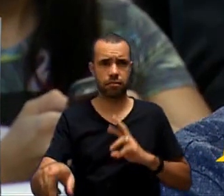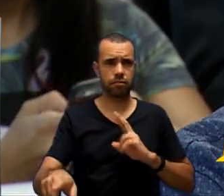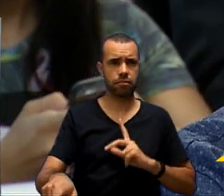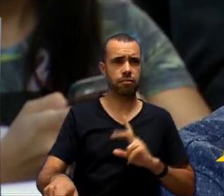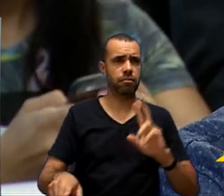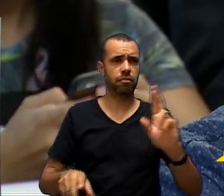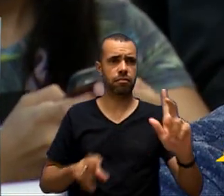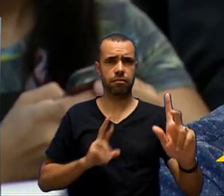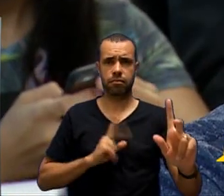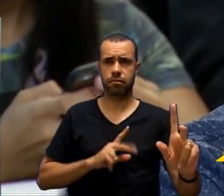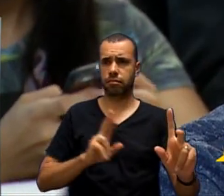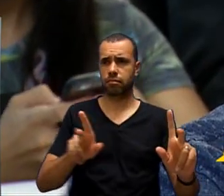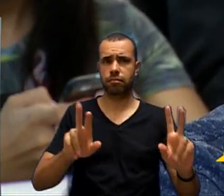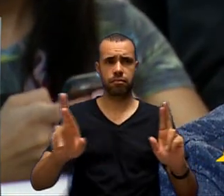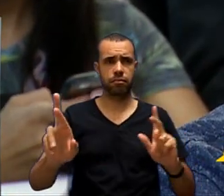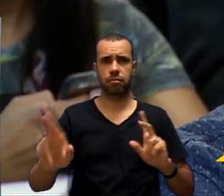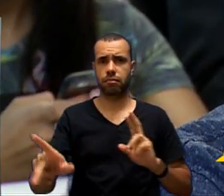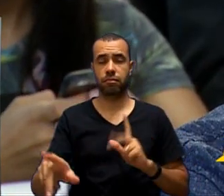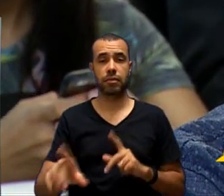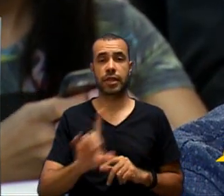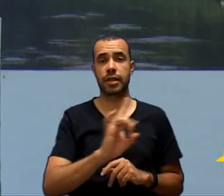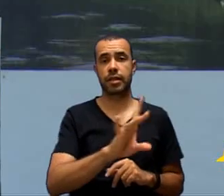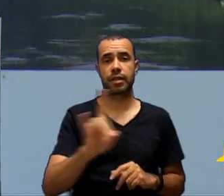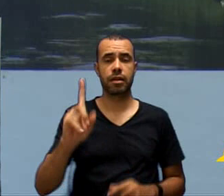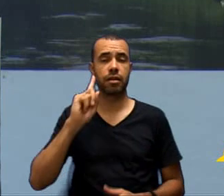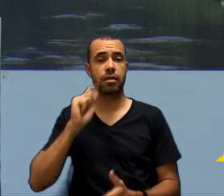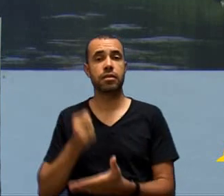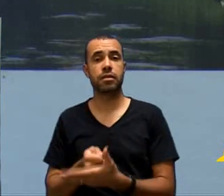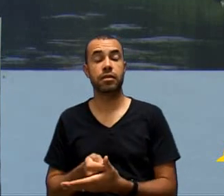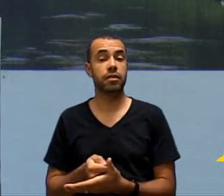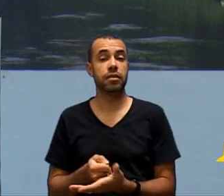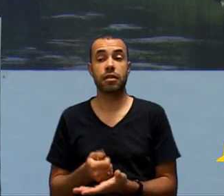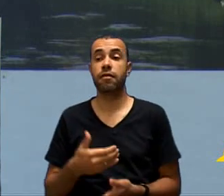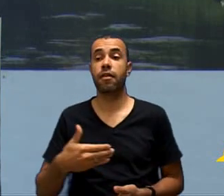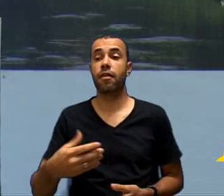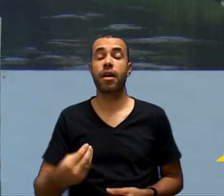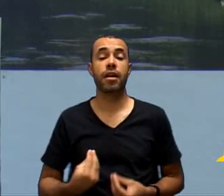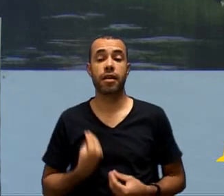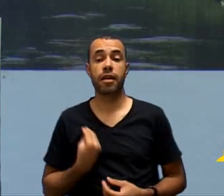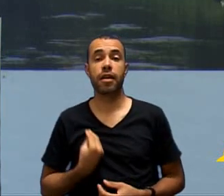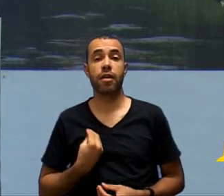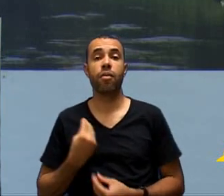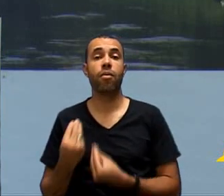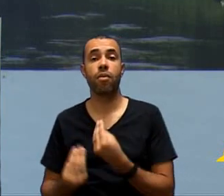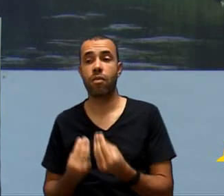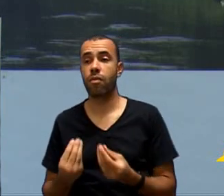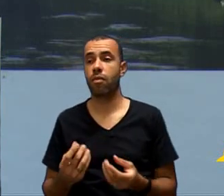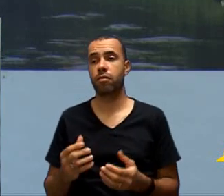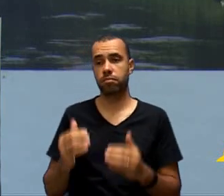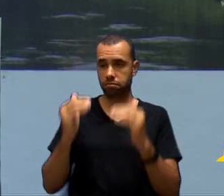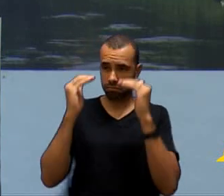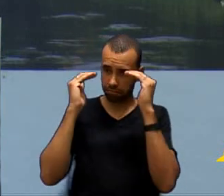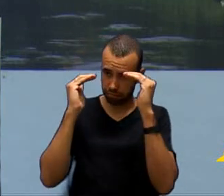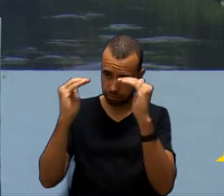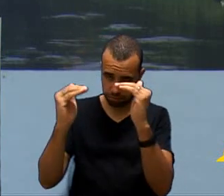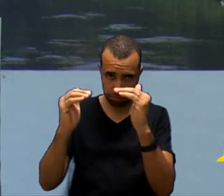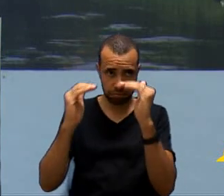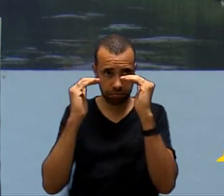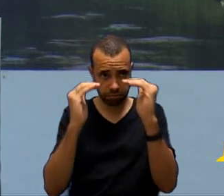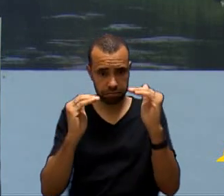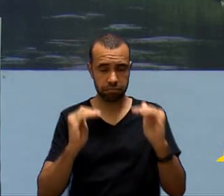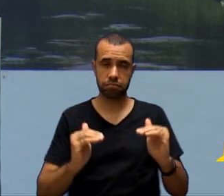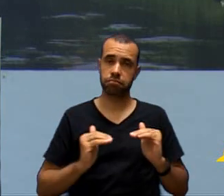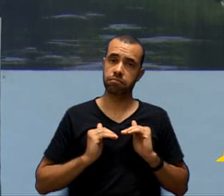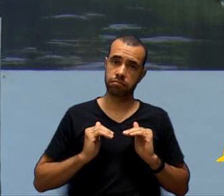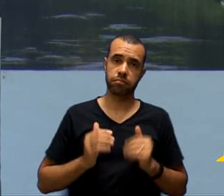por sermos quem escolhermos ser nas nossas vidas durante todos os dias que nós estivemos aqui. Durante todos os dias, a gente